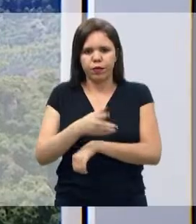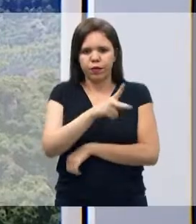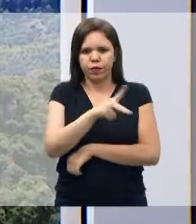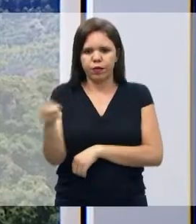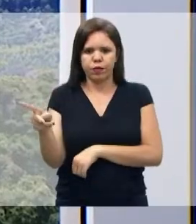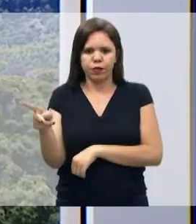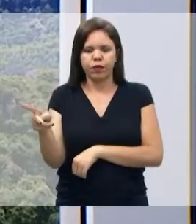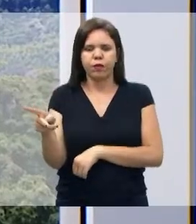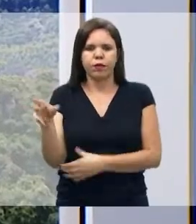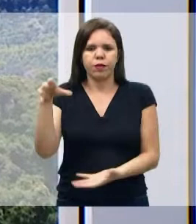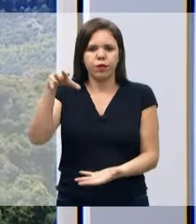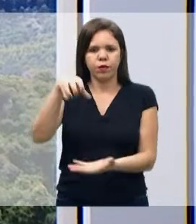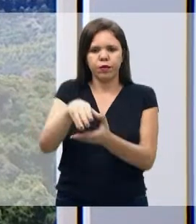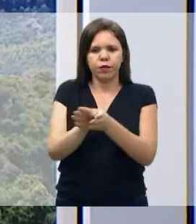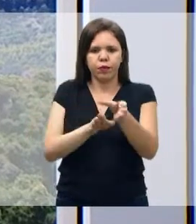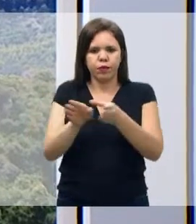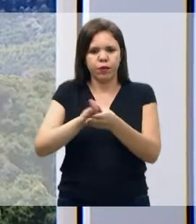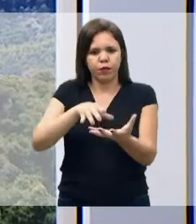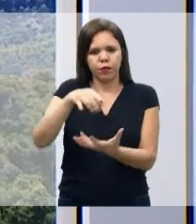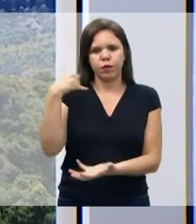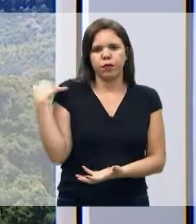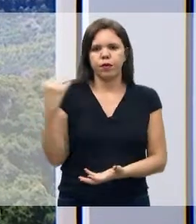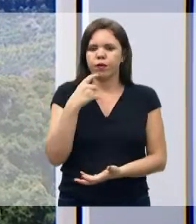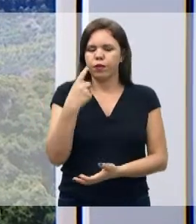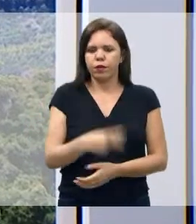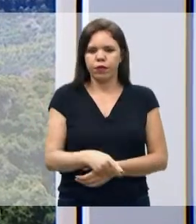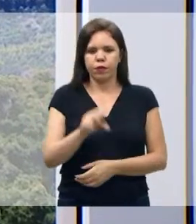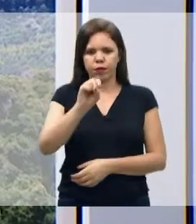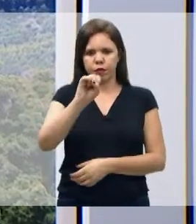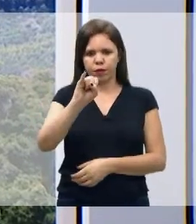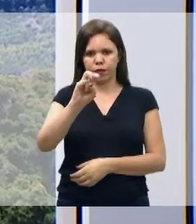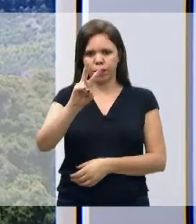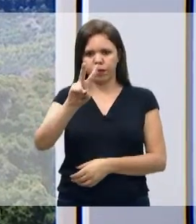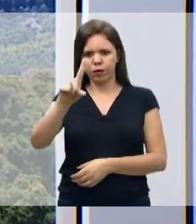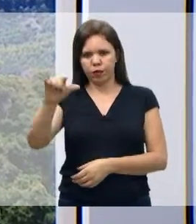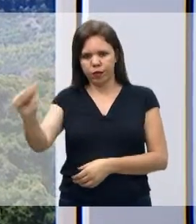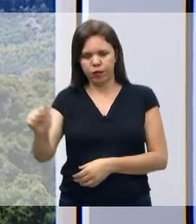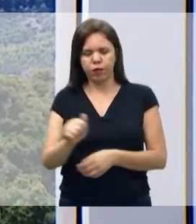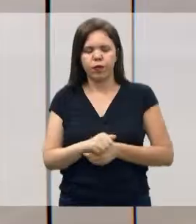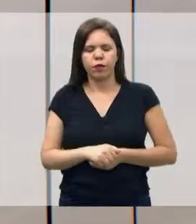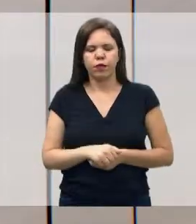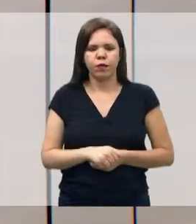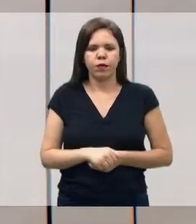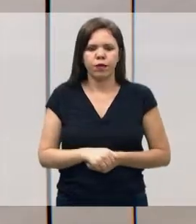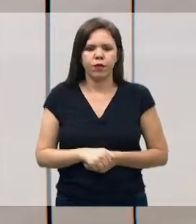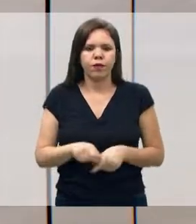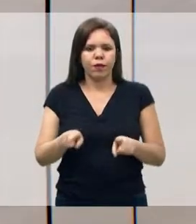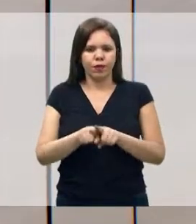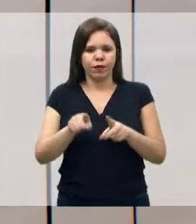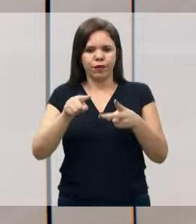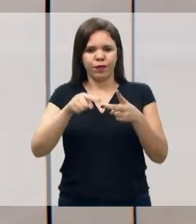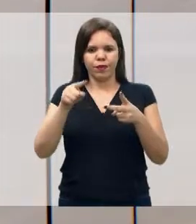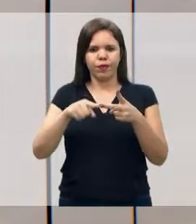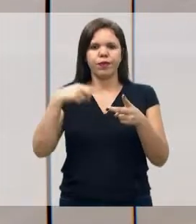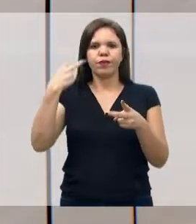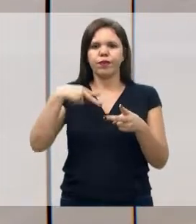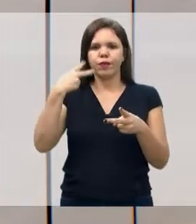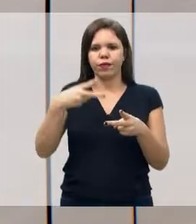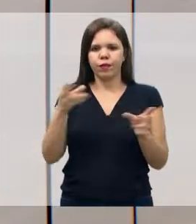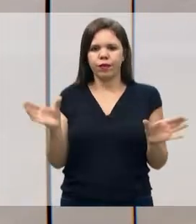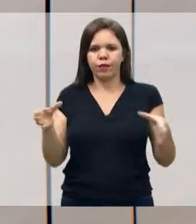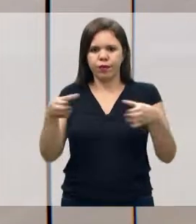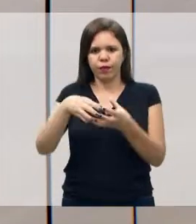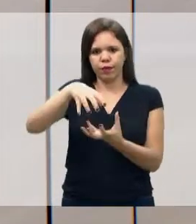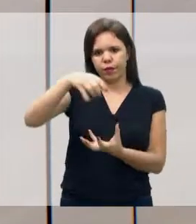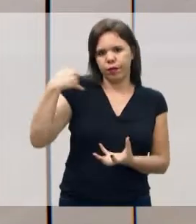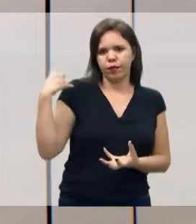presidente do Conselho Municipal do Idoso aqui de Campinas, Silvia Geni Luiz Pereira de Brito, e também com os vereadores da Comissão